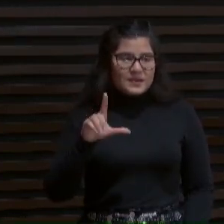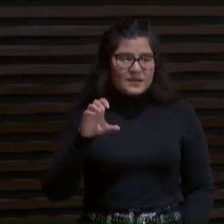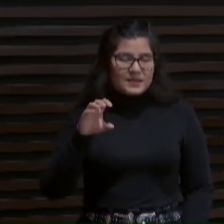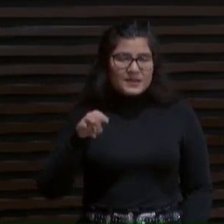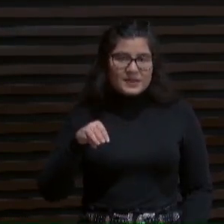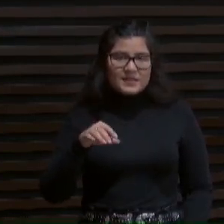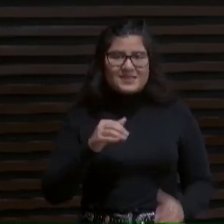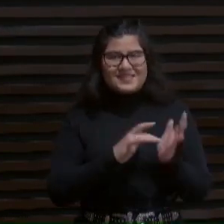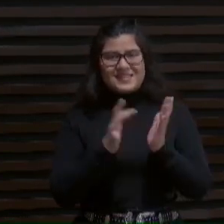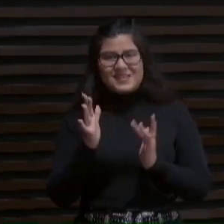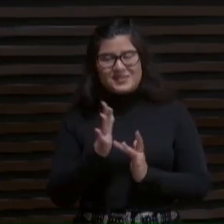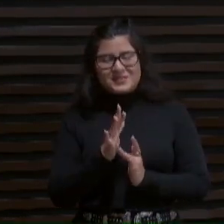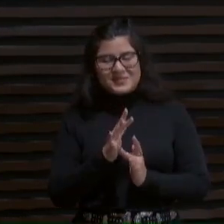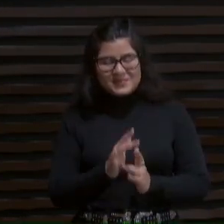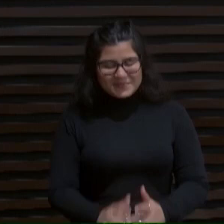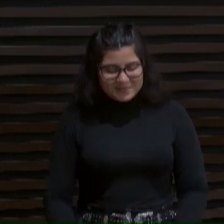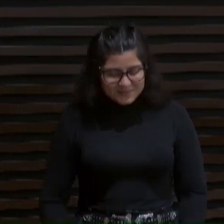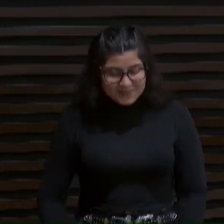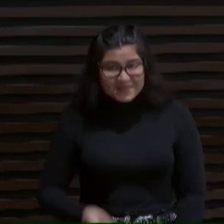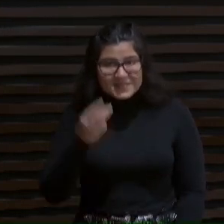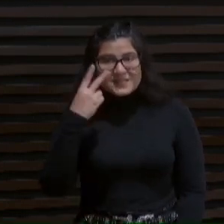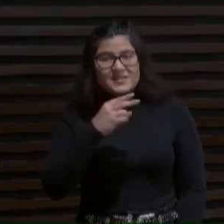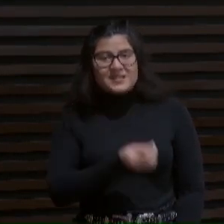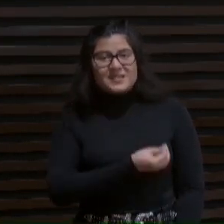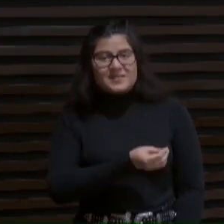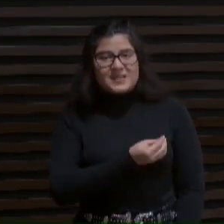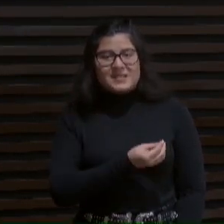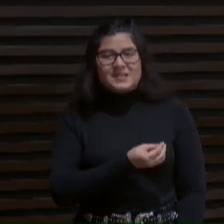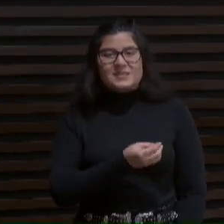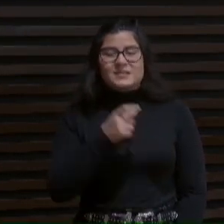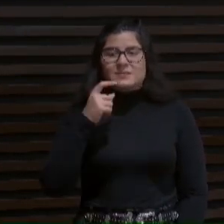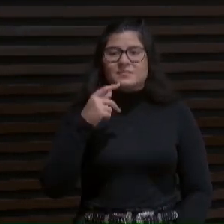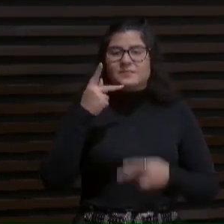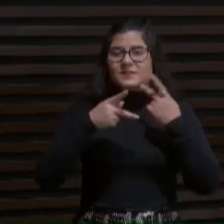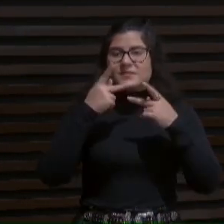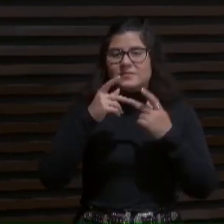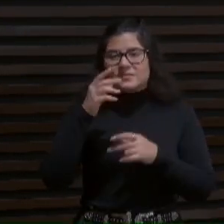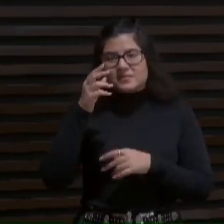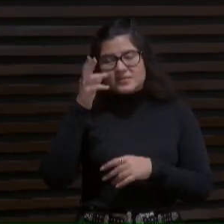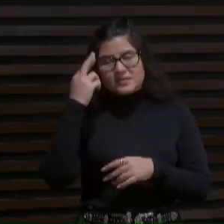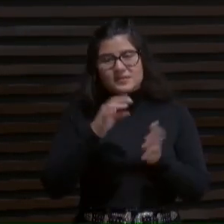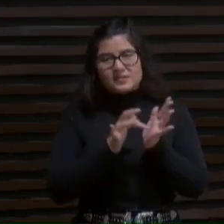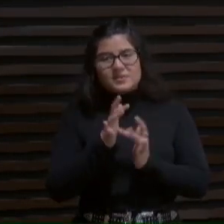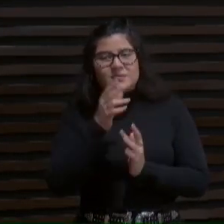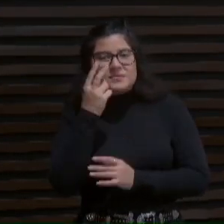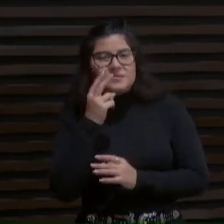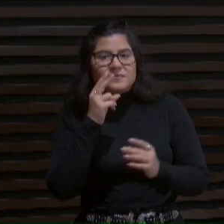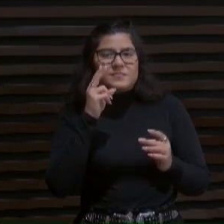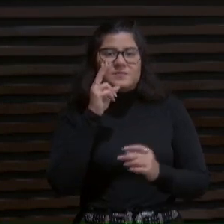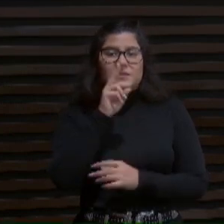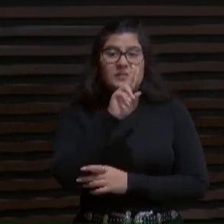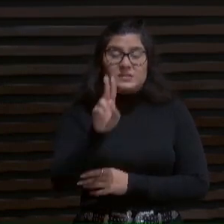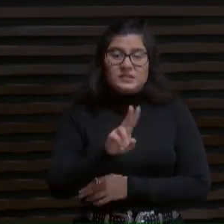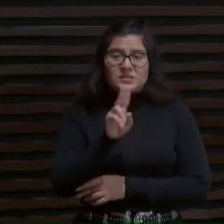Nazaré. E quando a gente olha a vida e as palavras do Senhor Jesus, a visão dele sobre terra